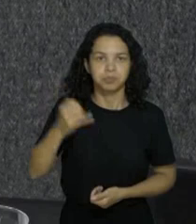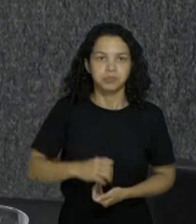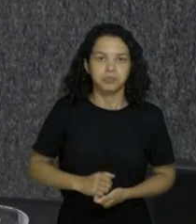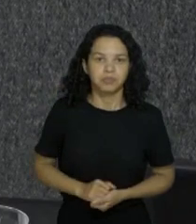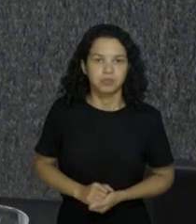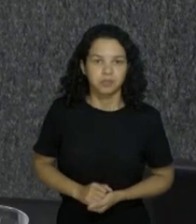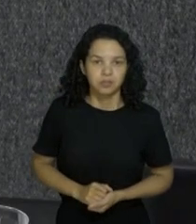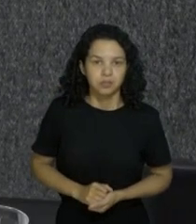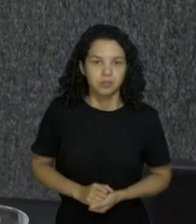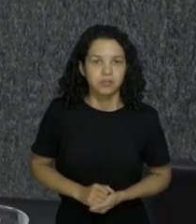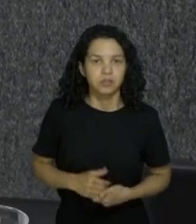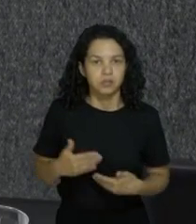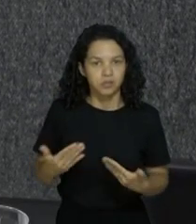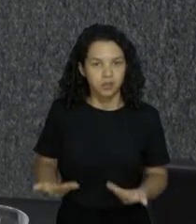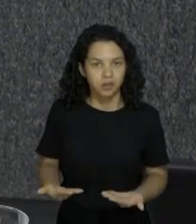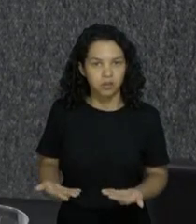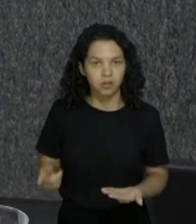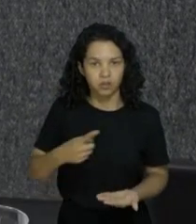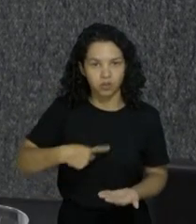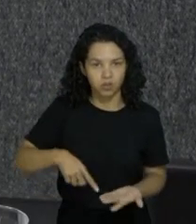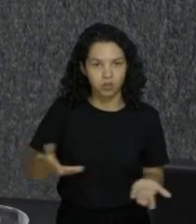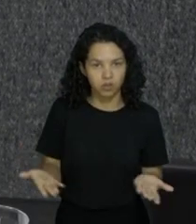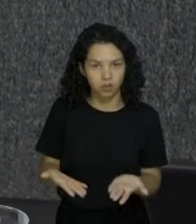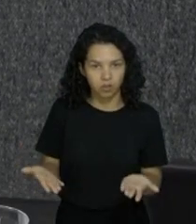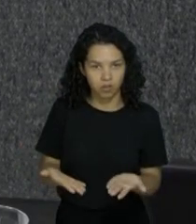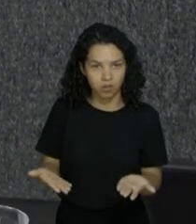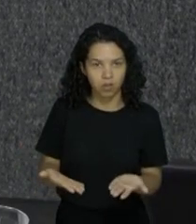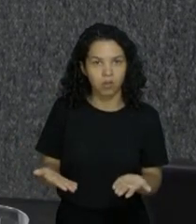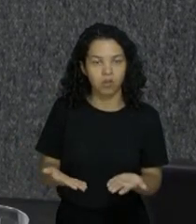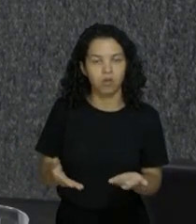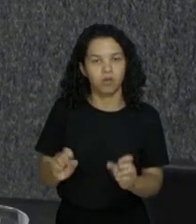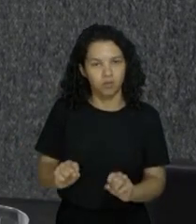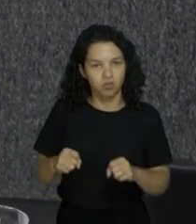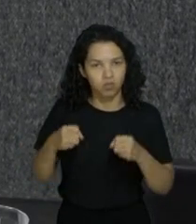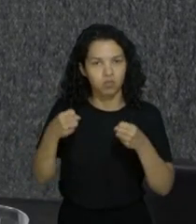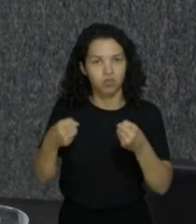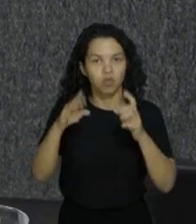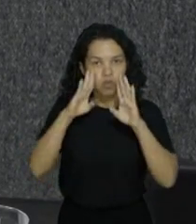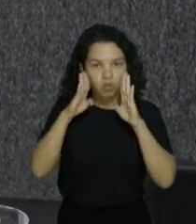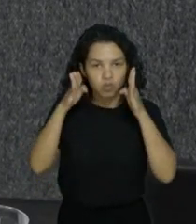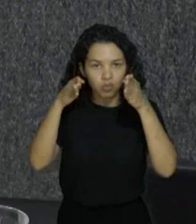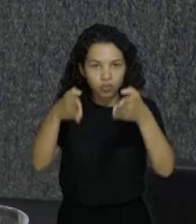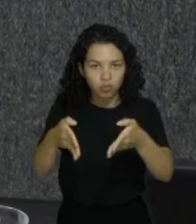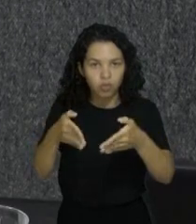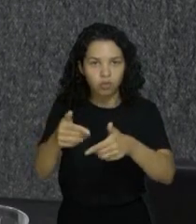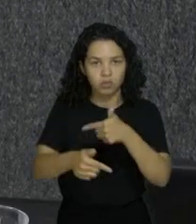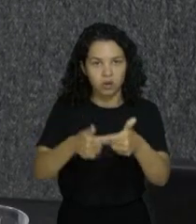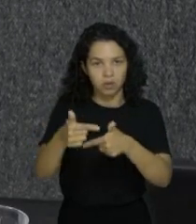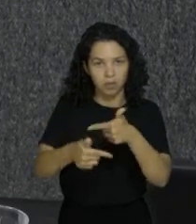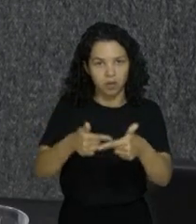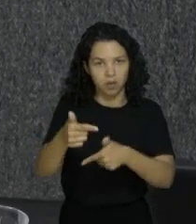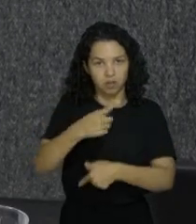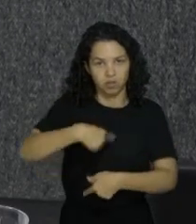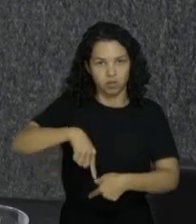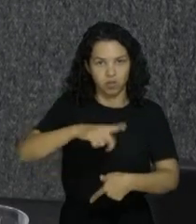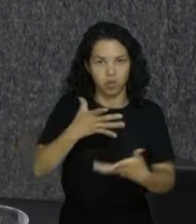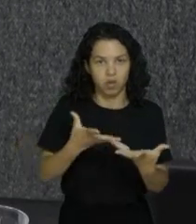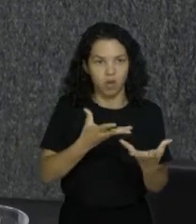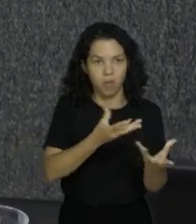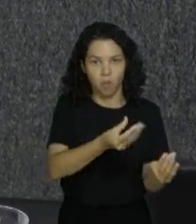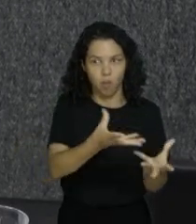e assim vamos com tudo né para focar o nosso trabalho não adianta a gente querer muita coisa